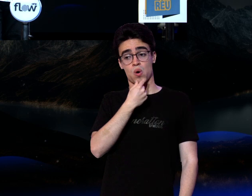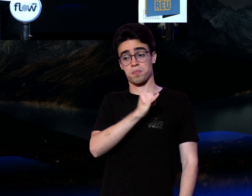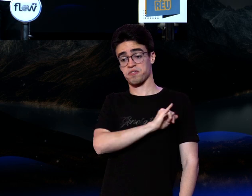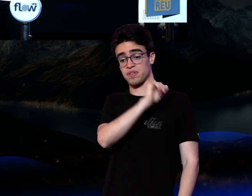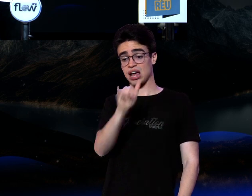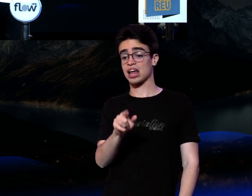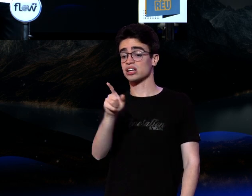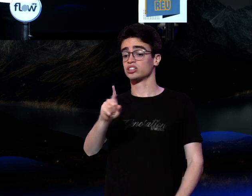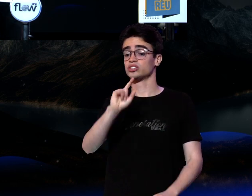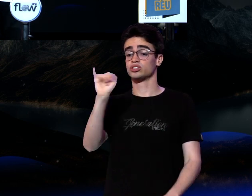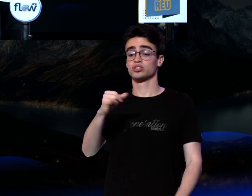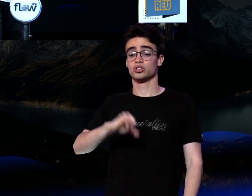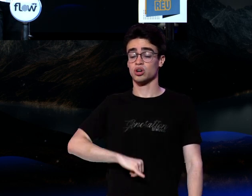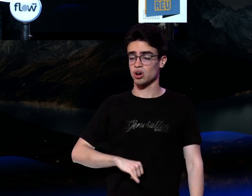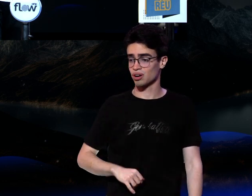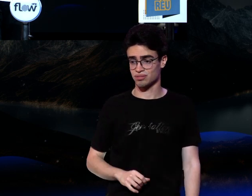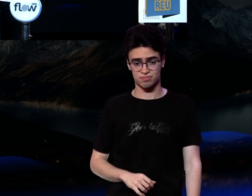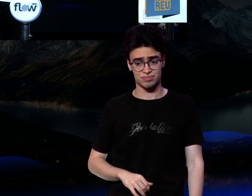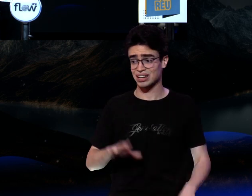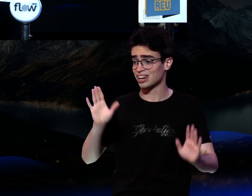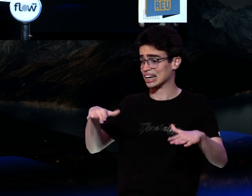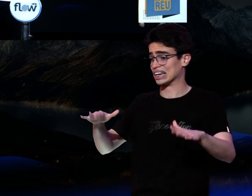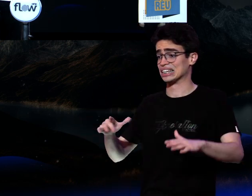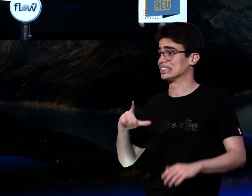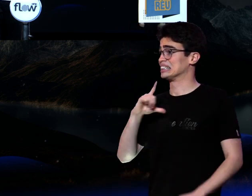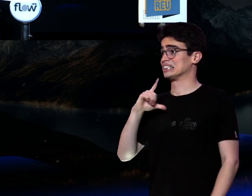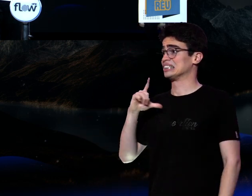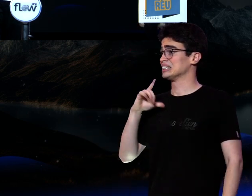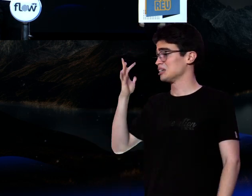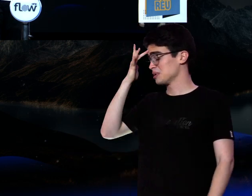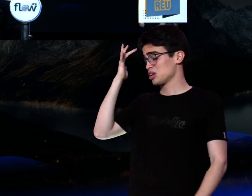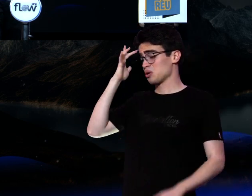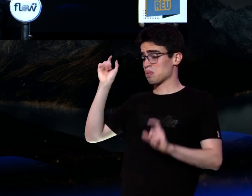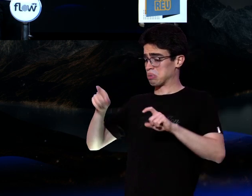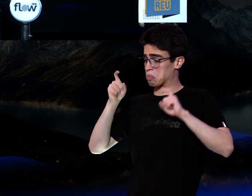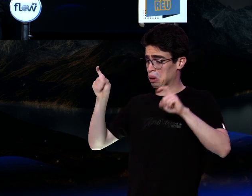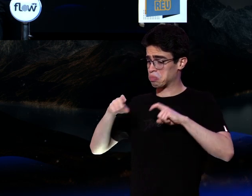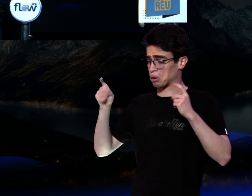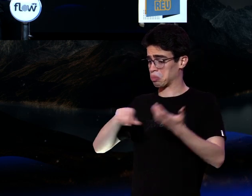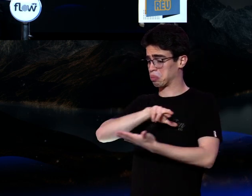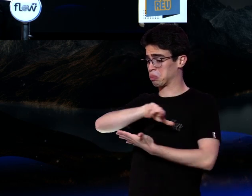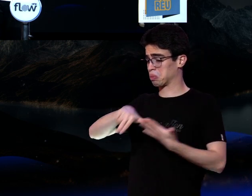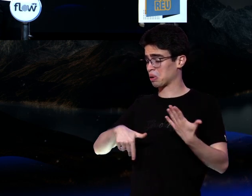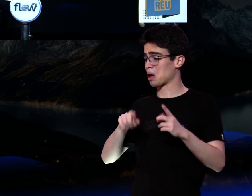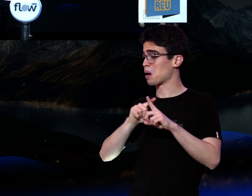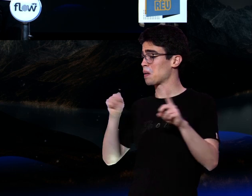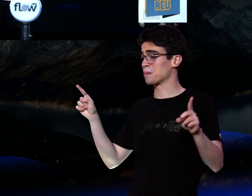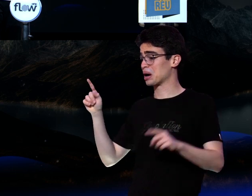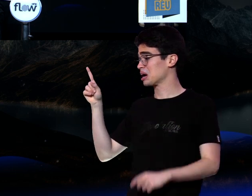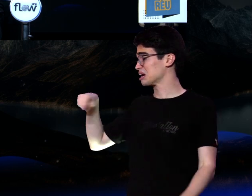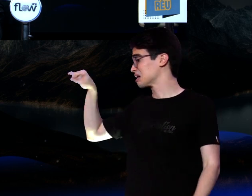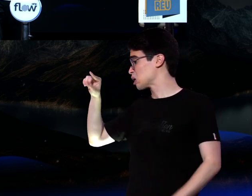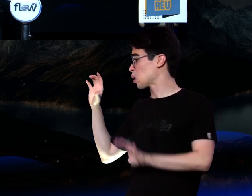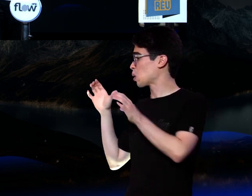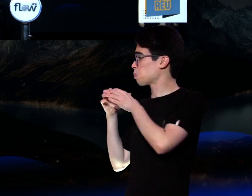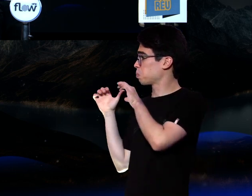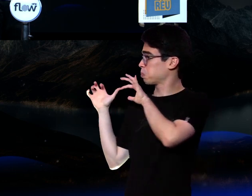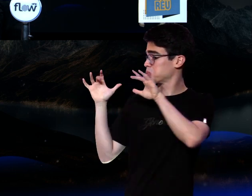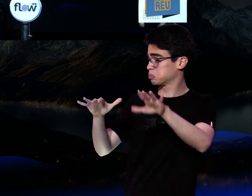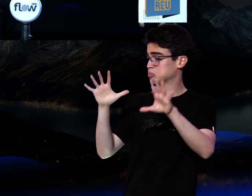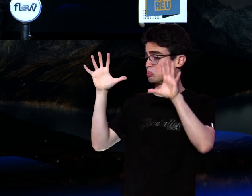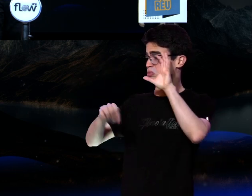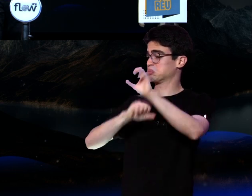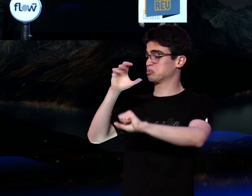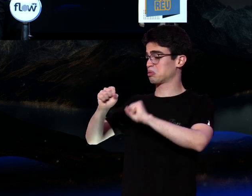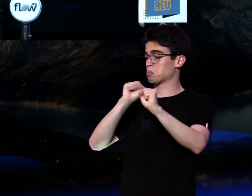os bois estavam arando e os jumentos pastavam por perto, quando os sabeus os atacaram e os levaram embora.